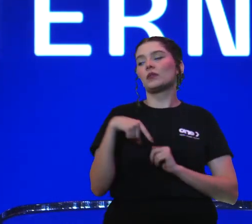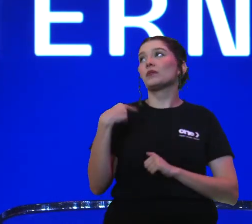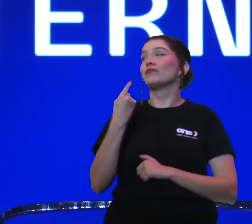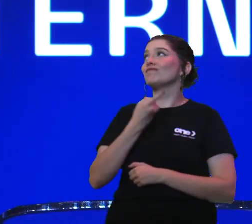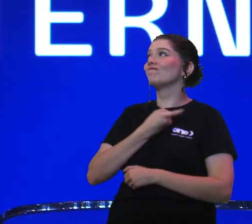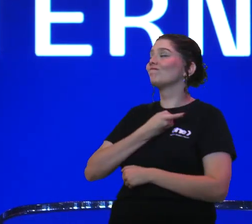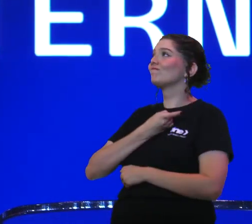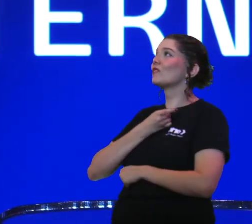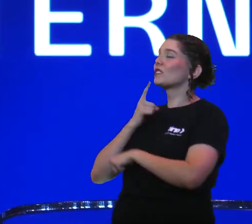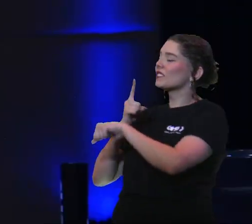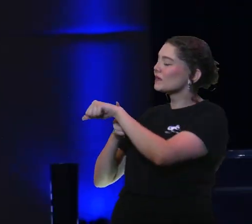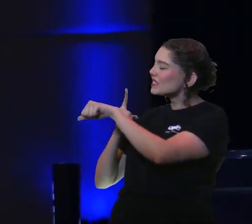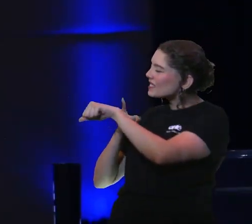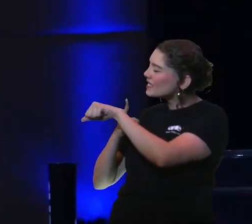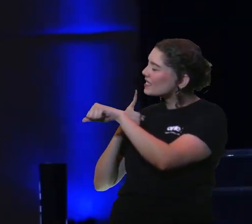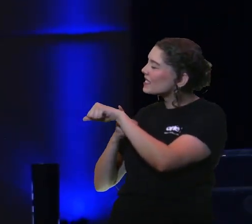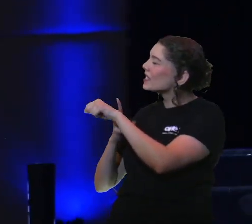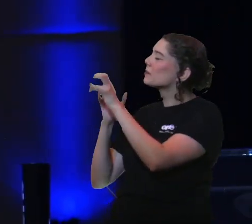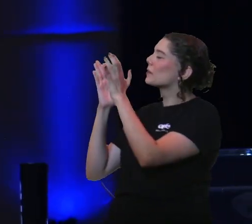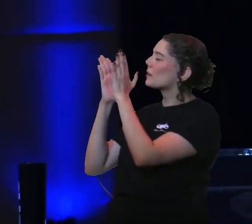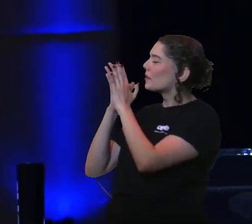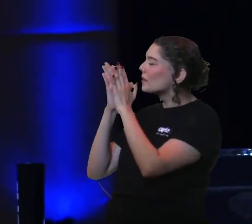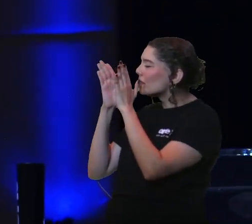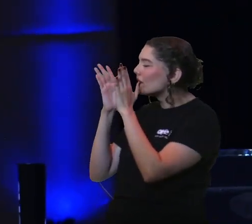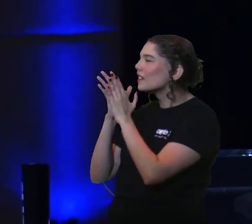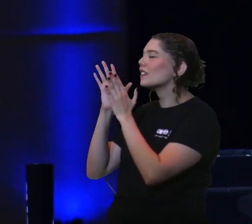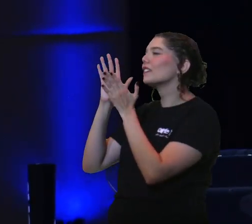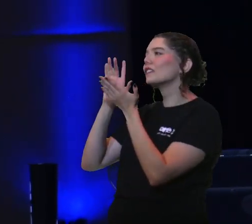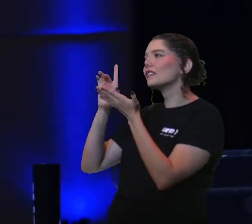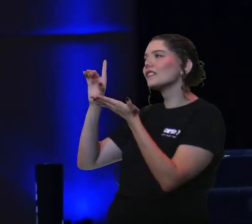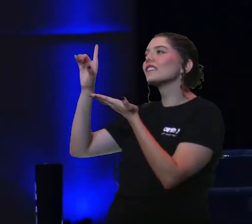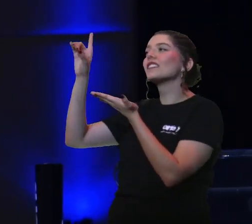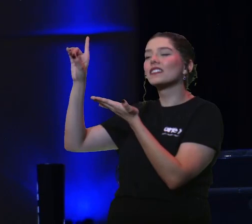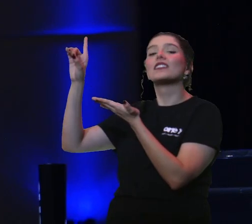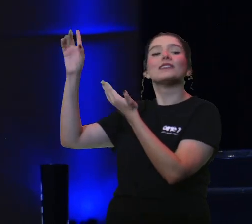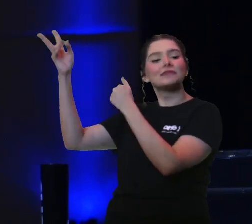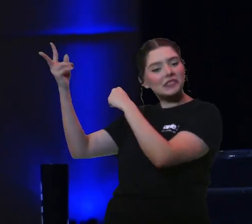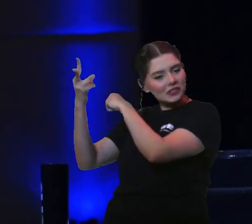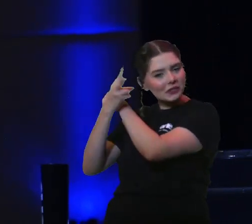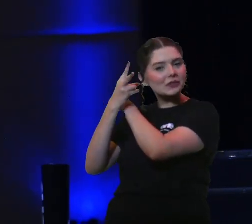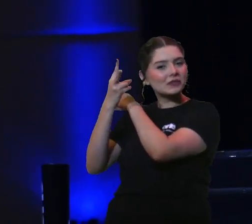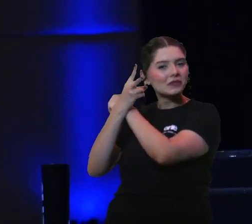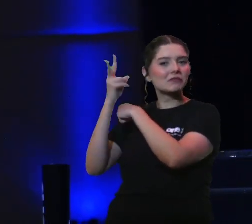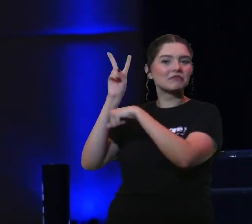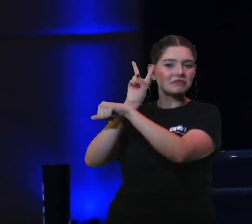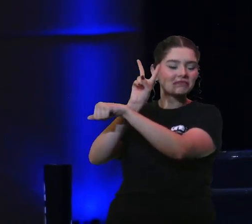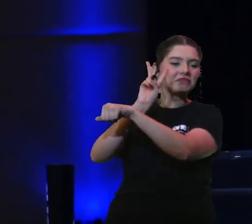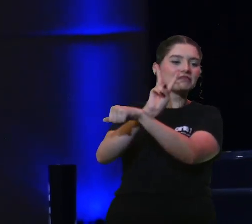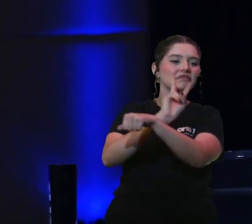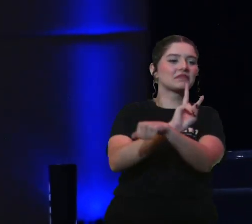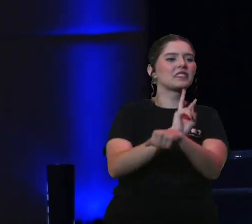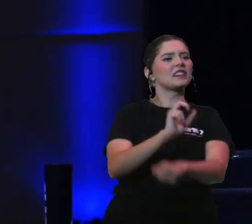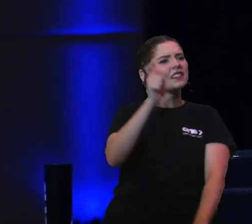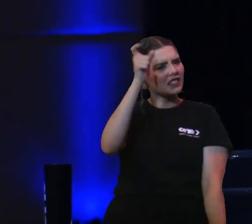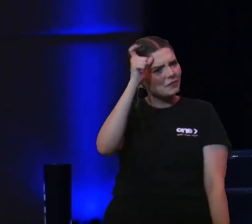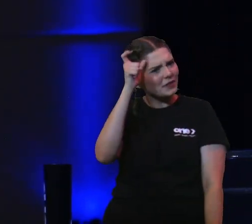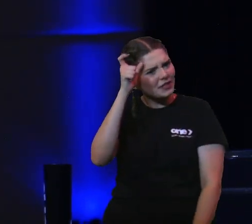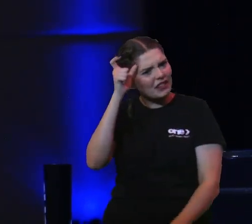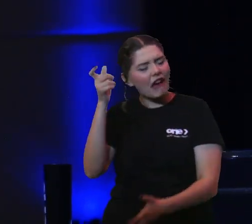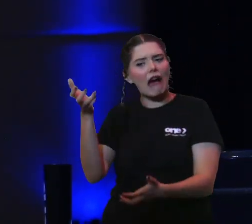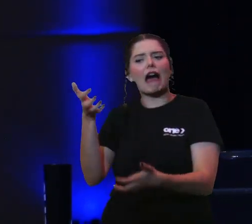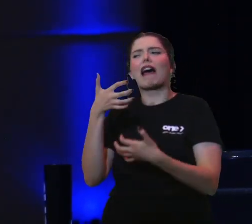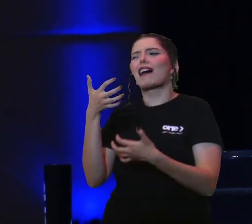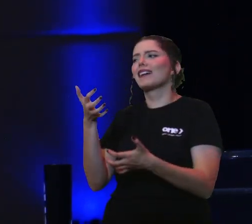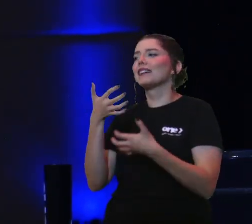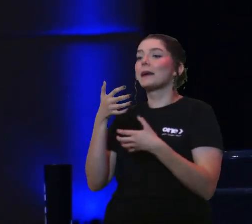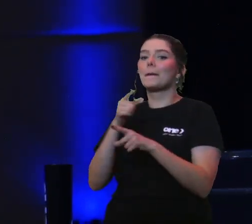são espirituais e eternas, o Senhor está cuidando da gente. O inimigo pode tentar de tudo para tirar o nosso foco. Mas quando